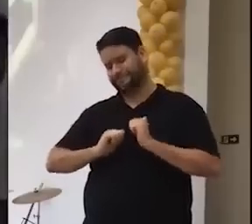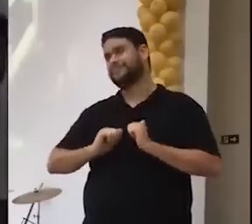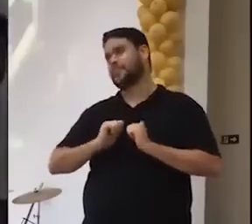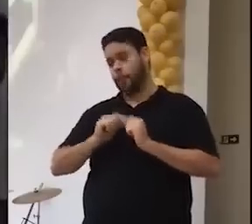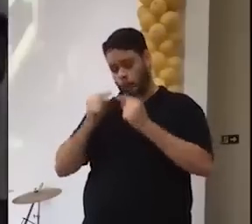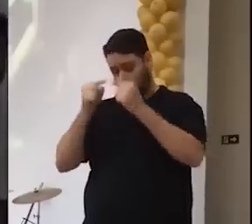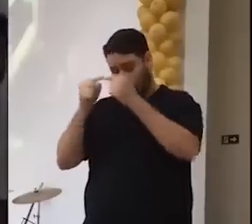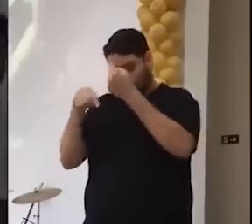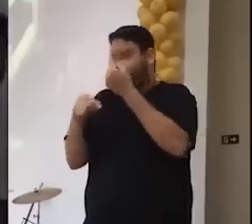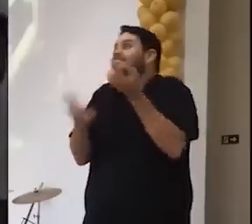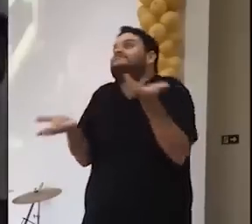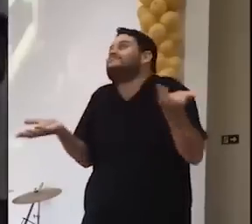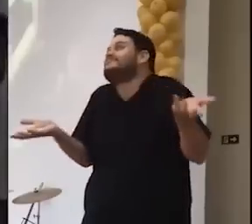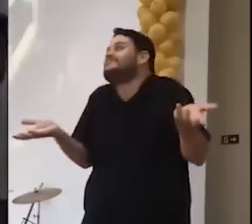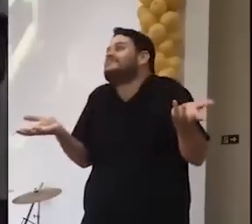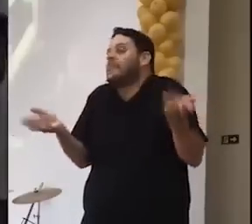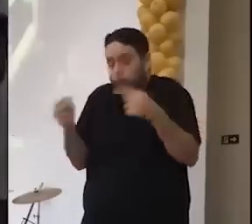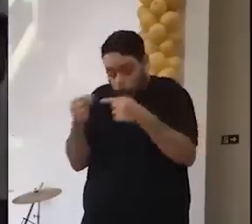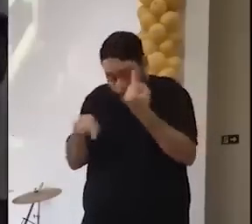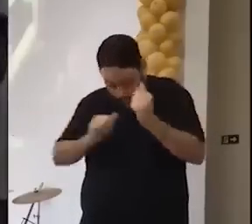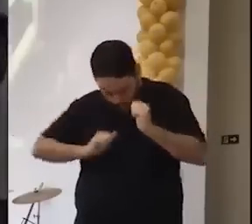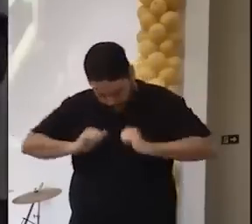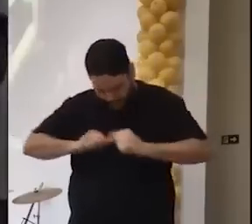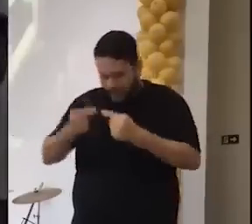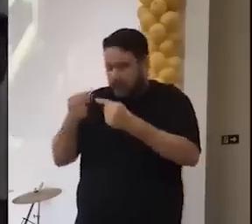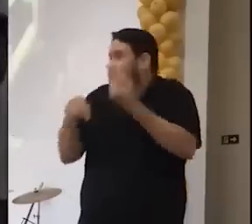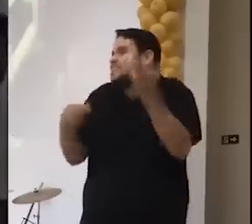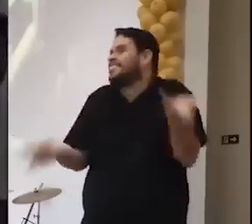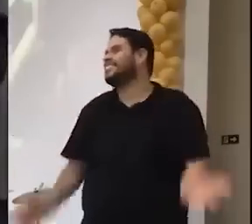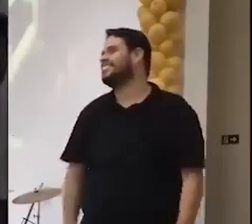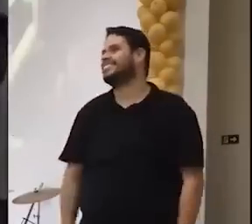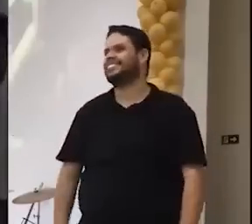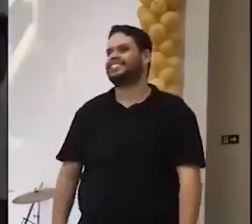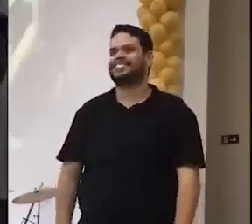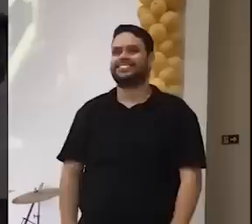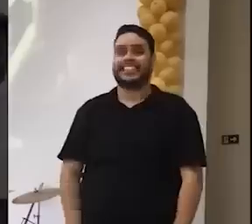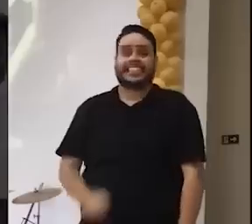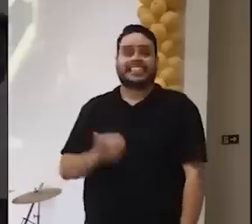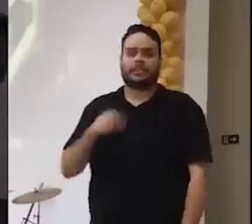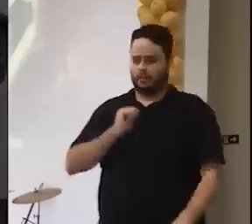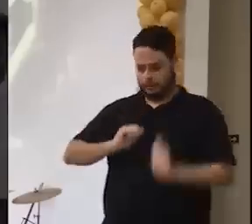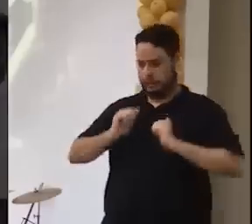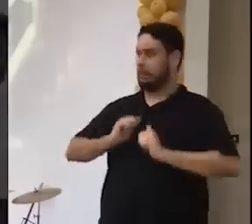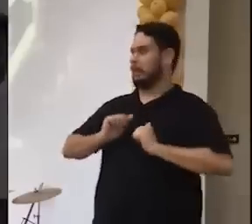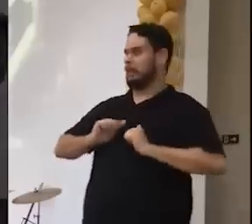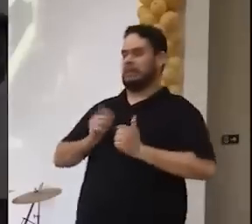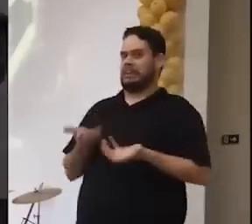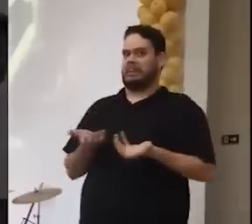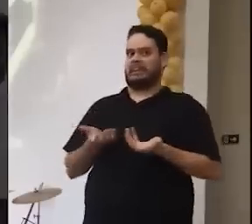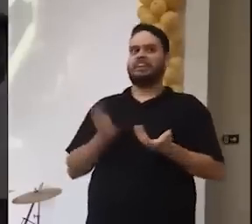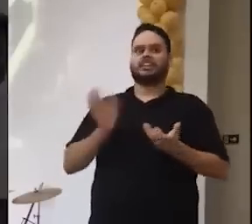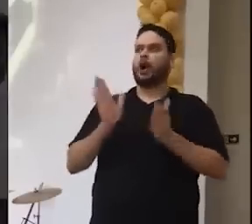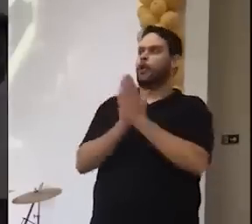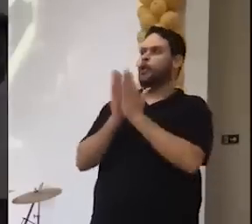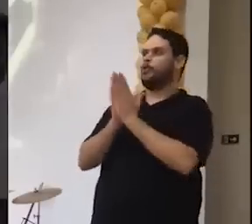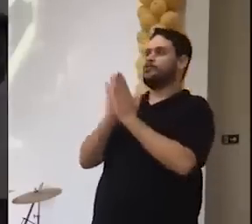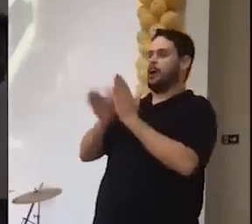mais, não combina. Ou você retira a oração, ou você retira a ansiedade.